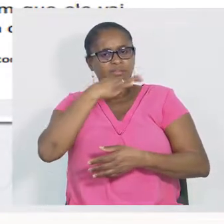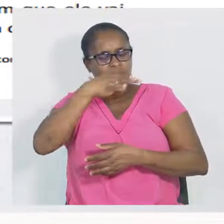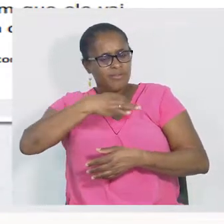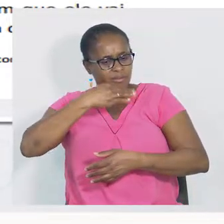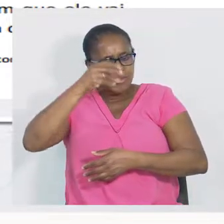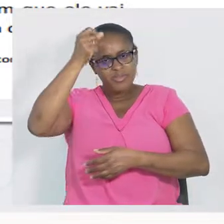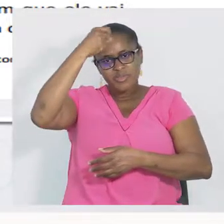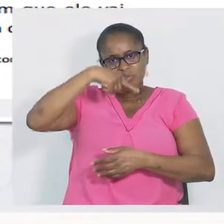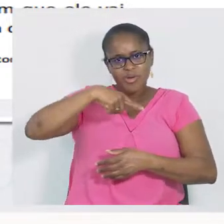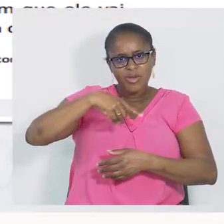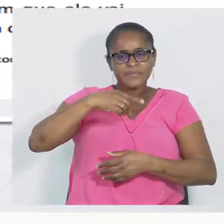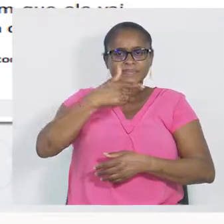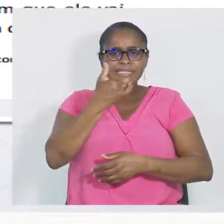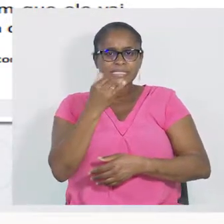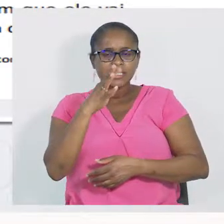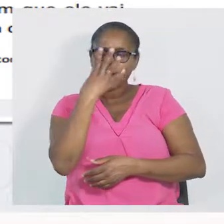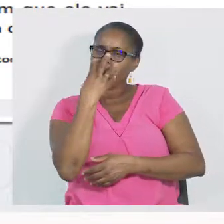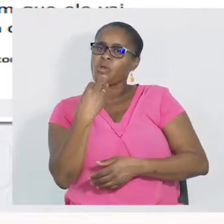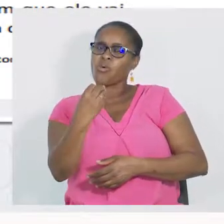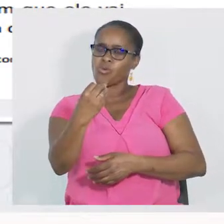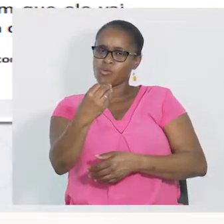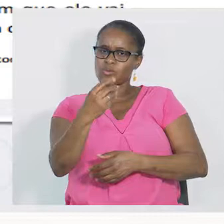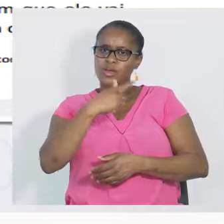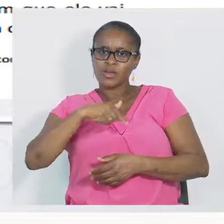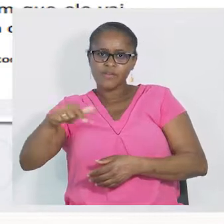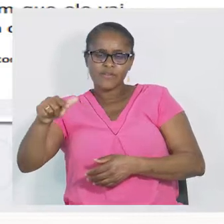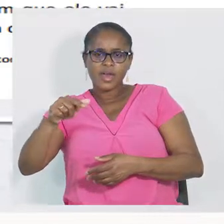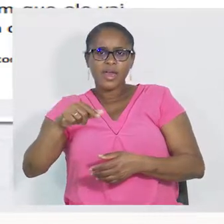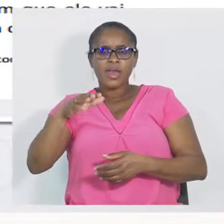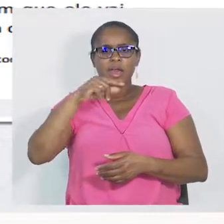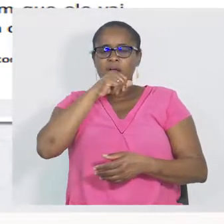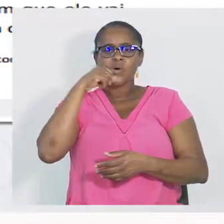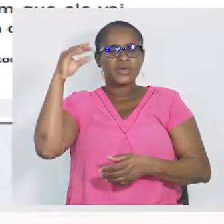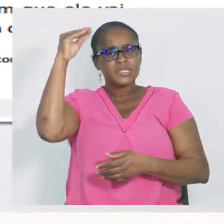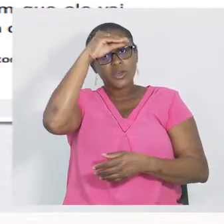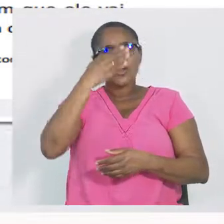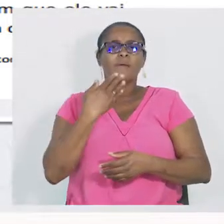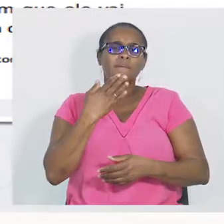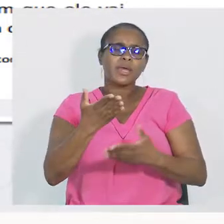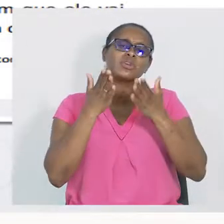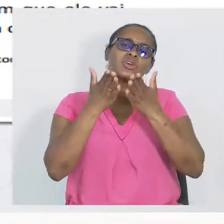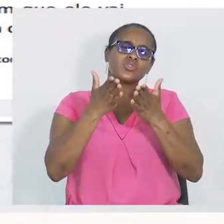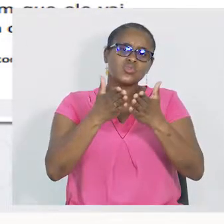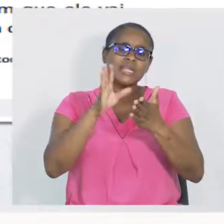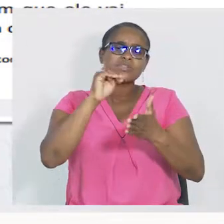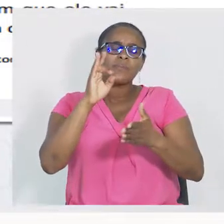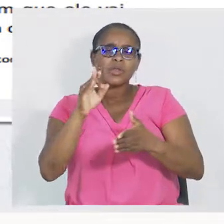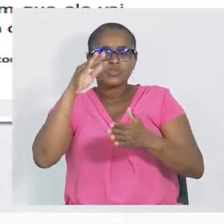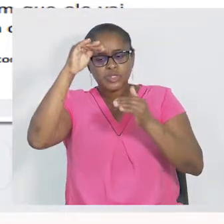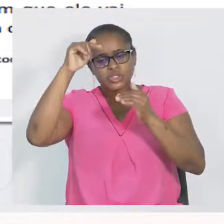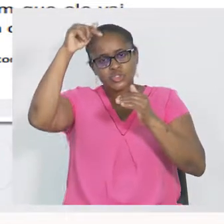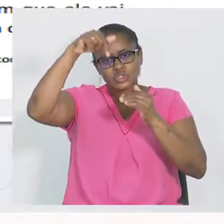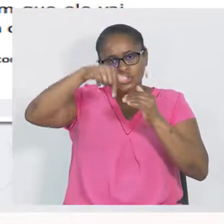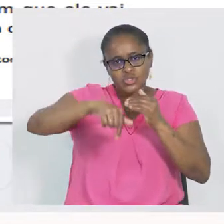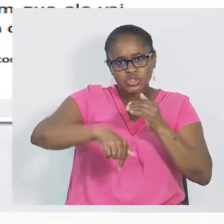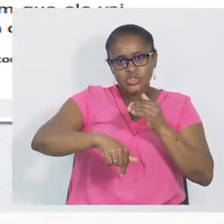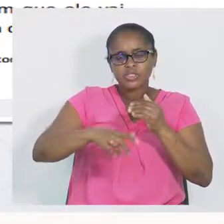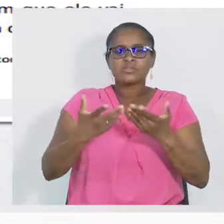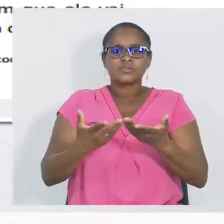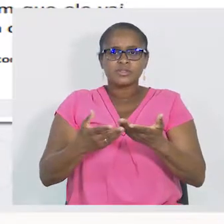a Tilaia. Tilaia é como uma fada, uma feiticeira boa, que